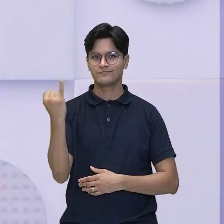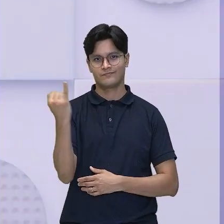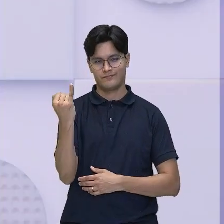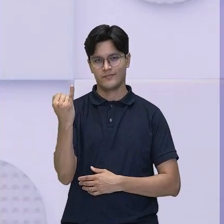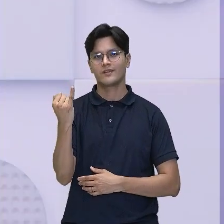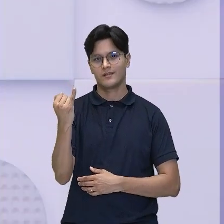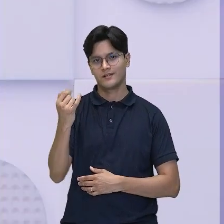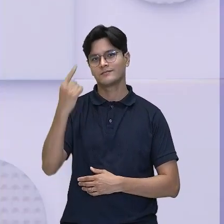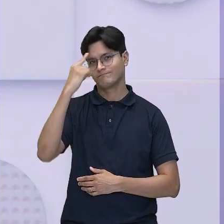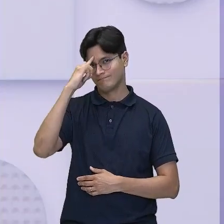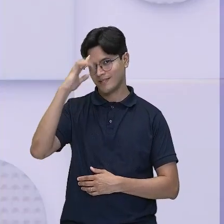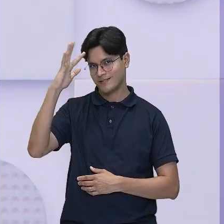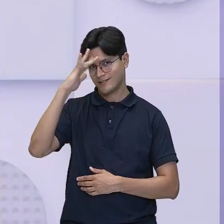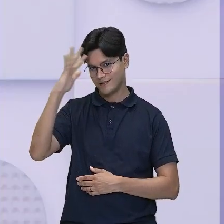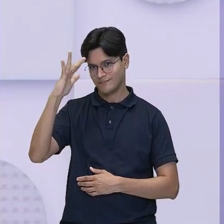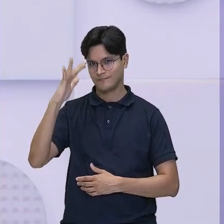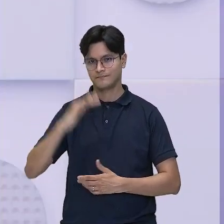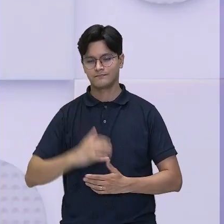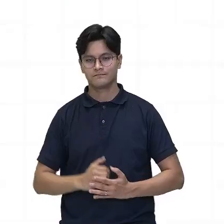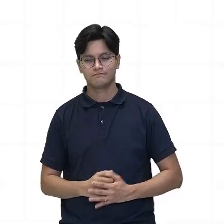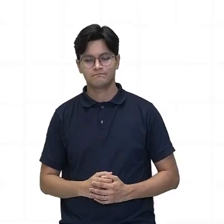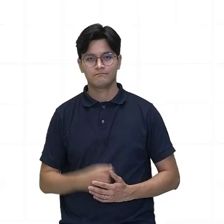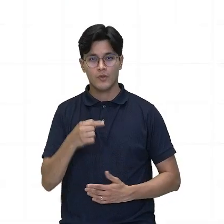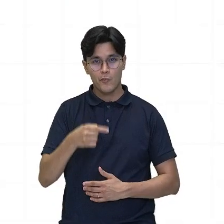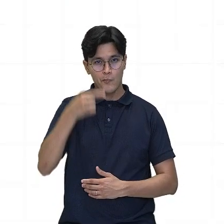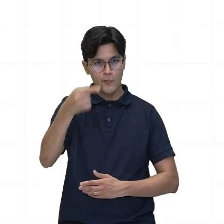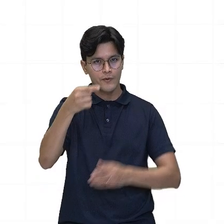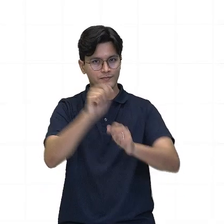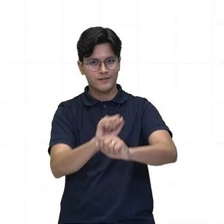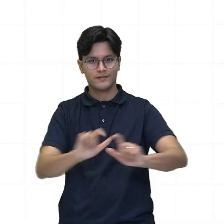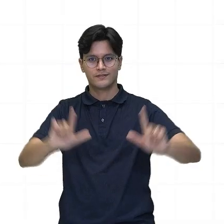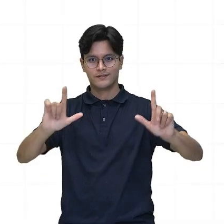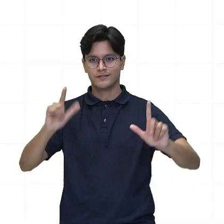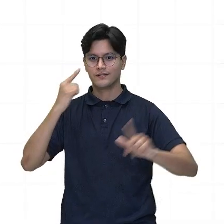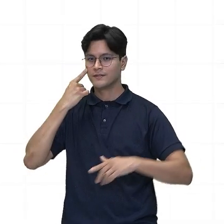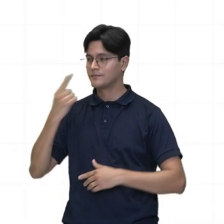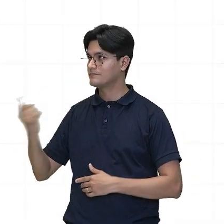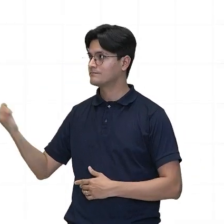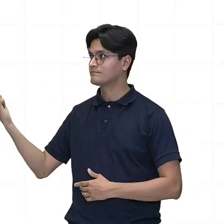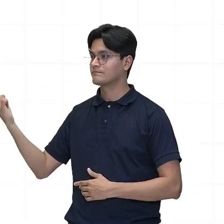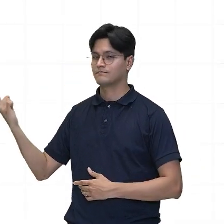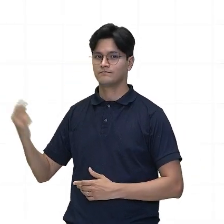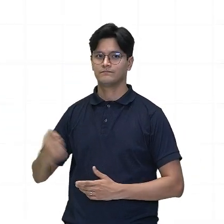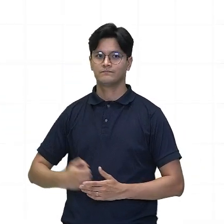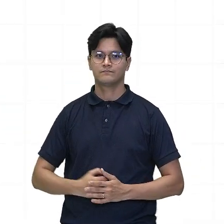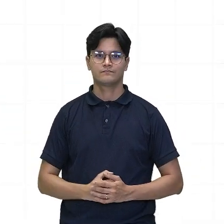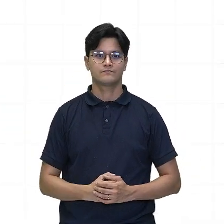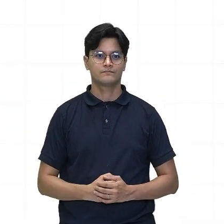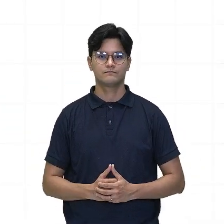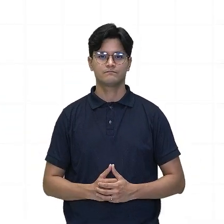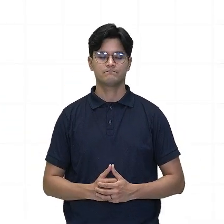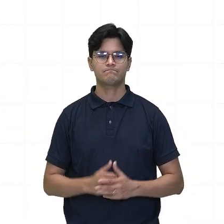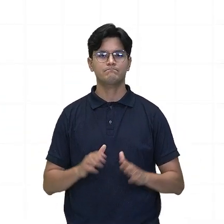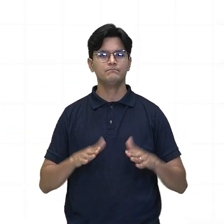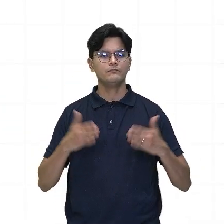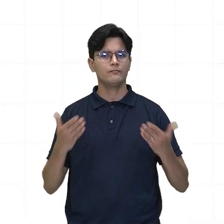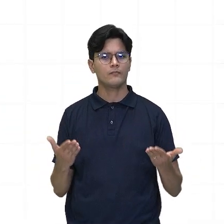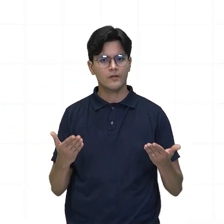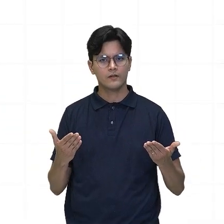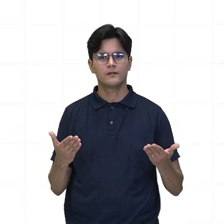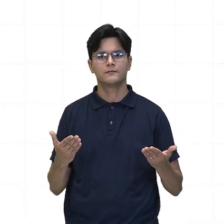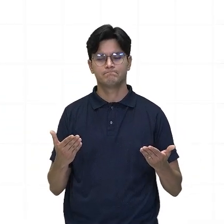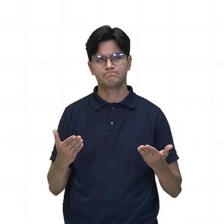e pensarmos. Na próxima cartela, nós vamos ver a relação entre... Quando pensamos nessas